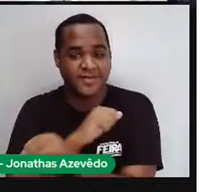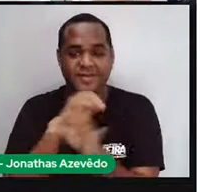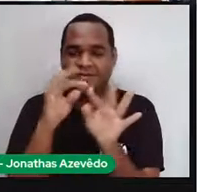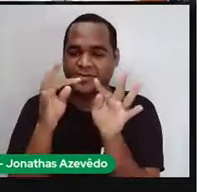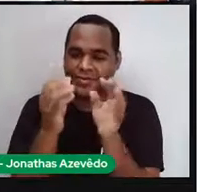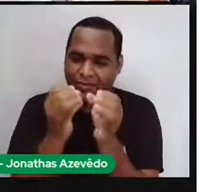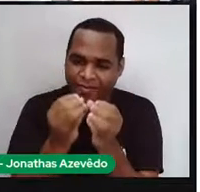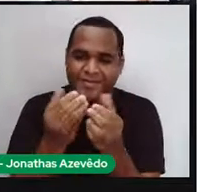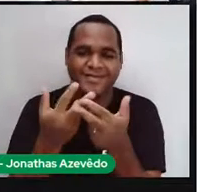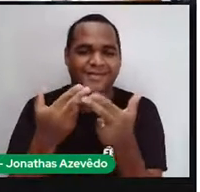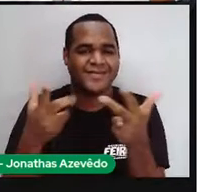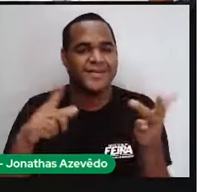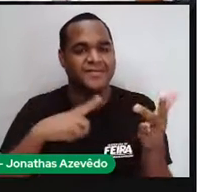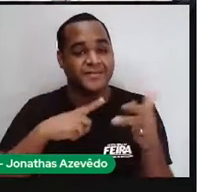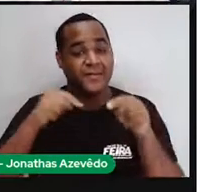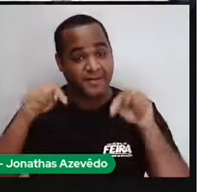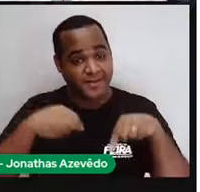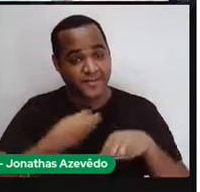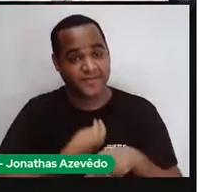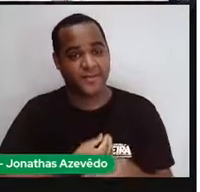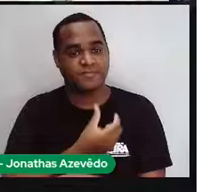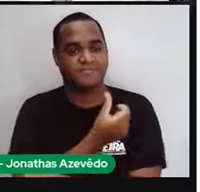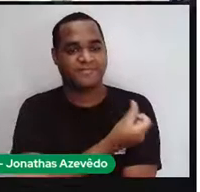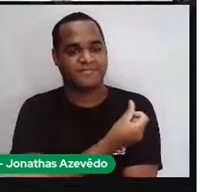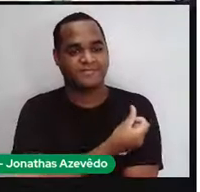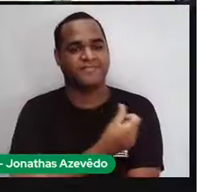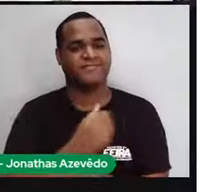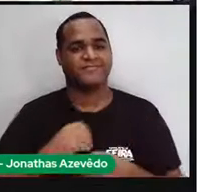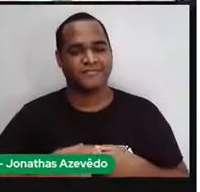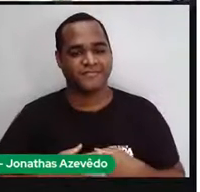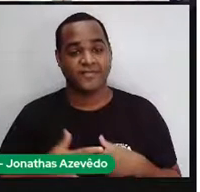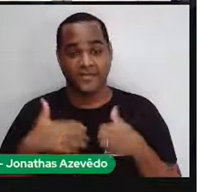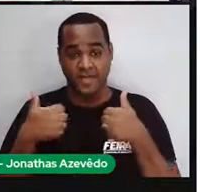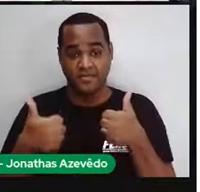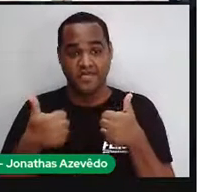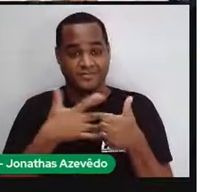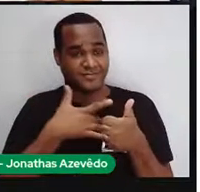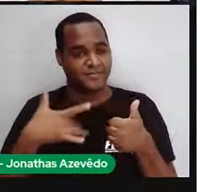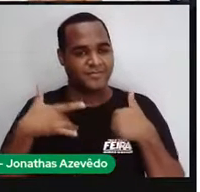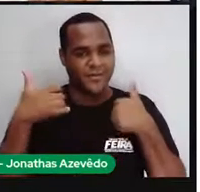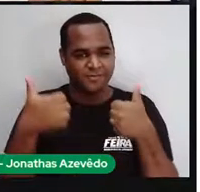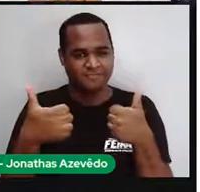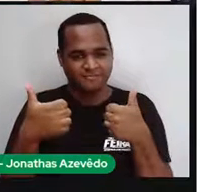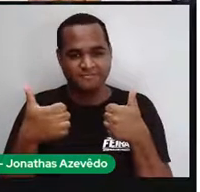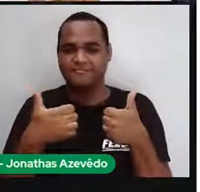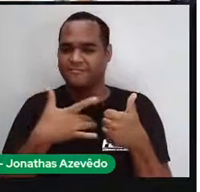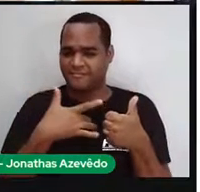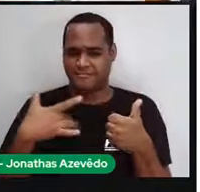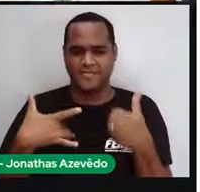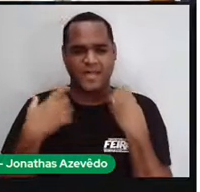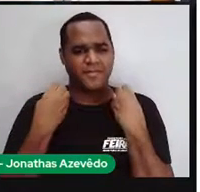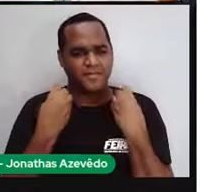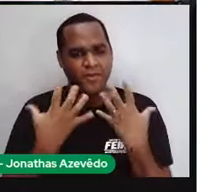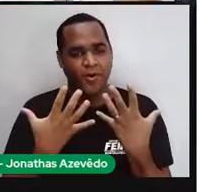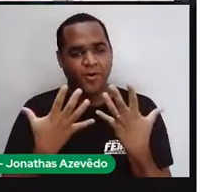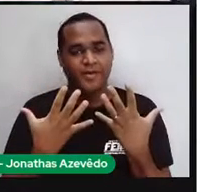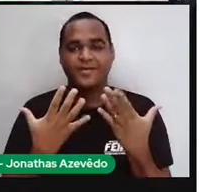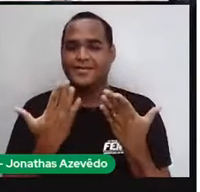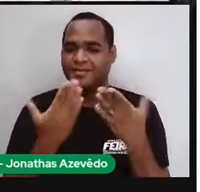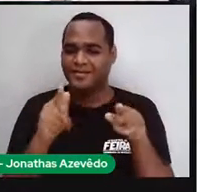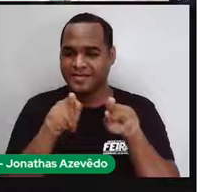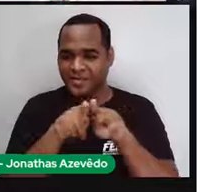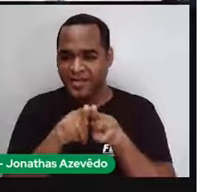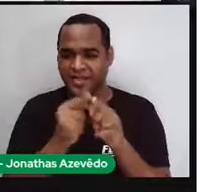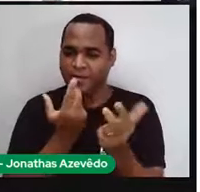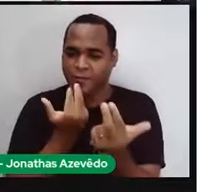queridas estudantes do 6º ano tudo bem com vocês Tudo bem comigo eu espero que esteja tudo